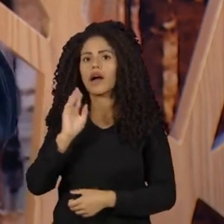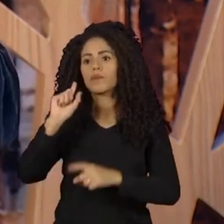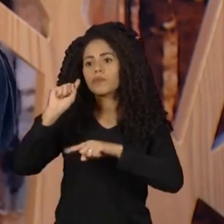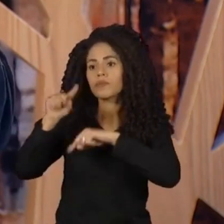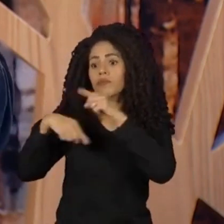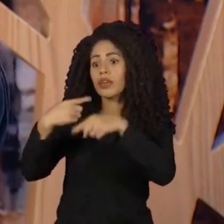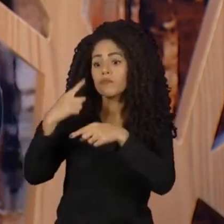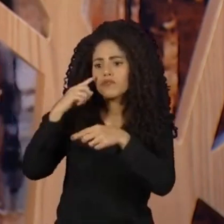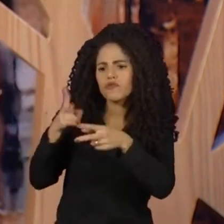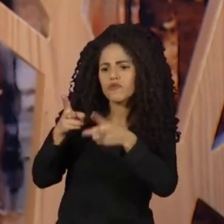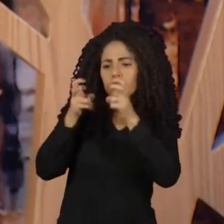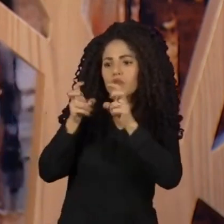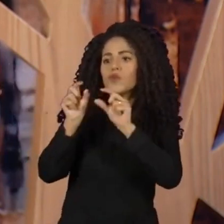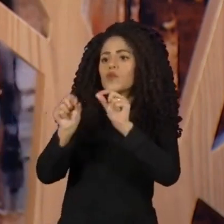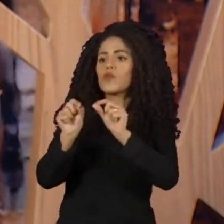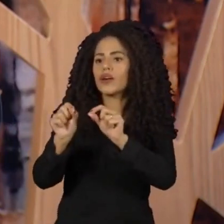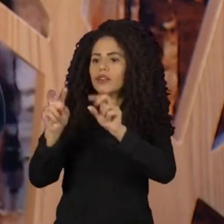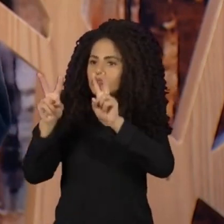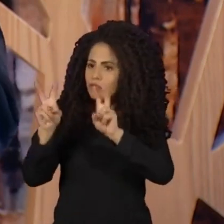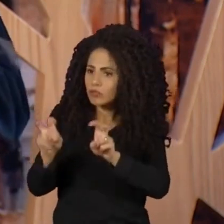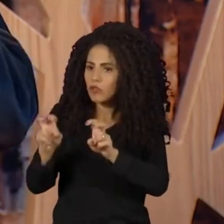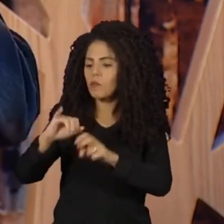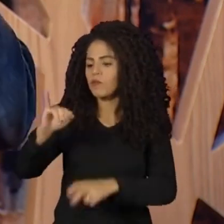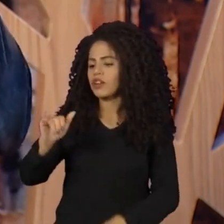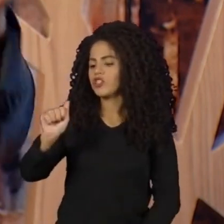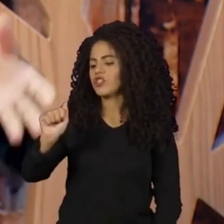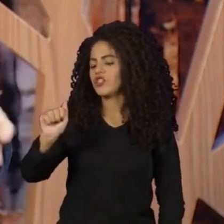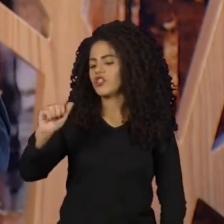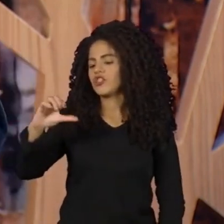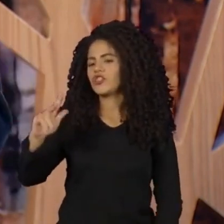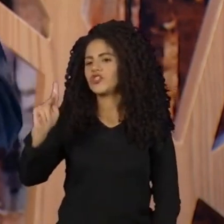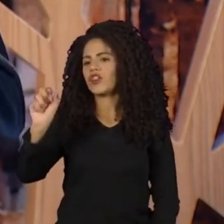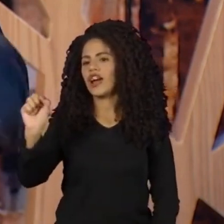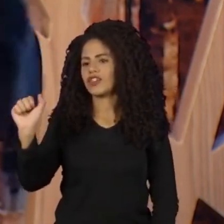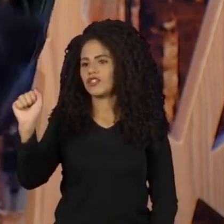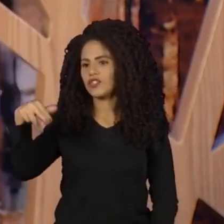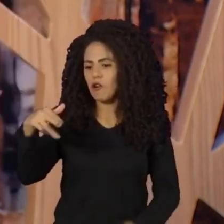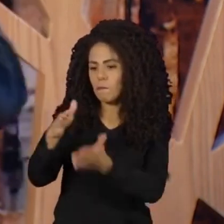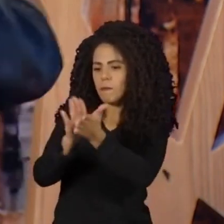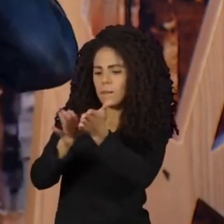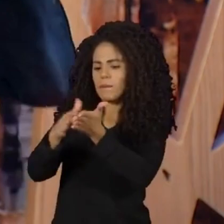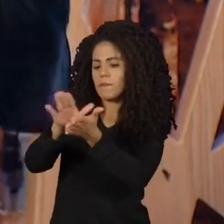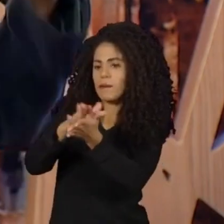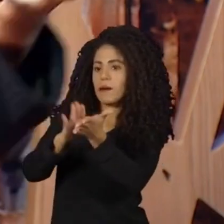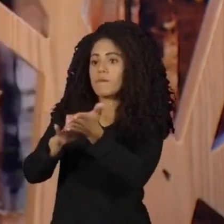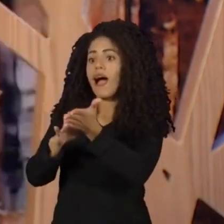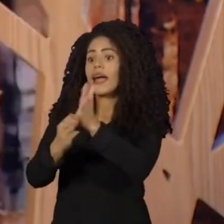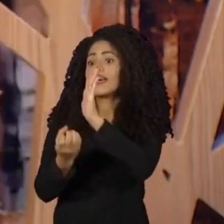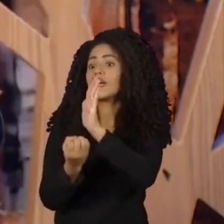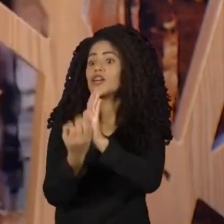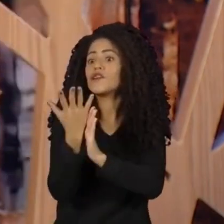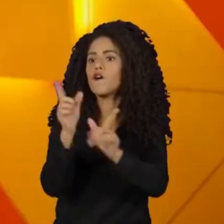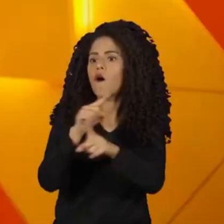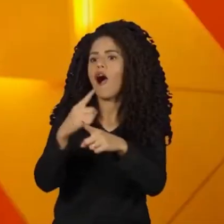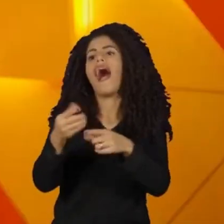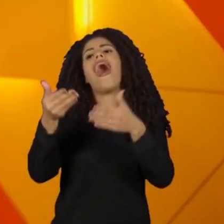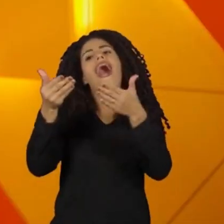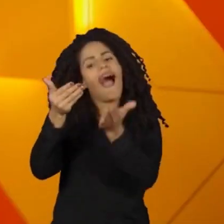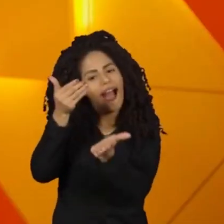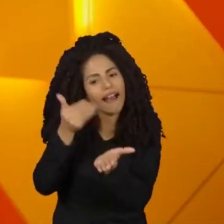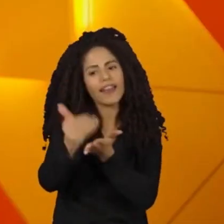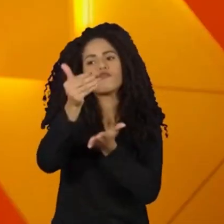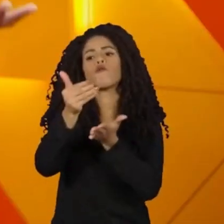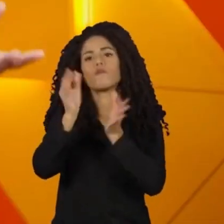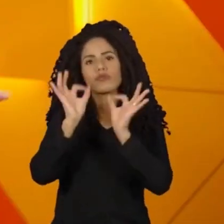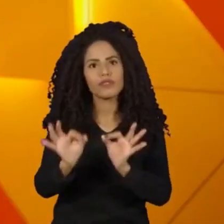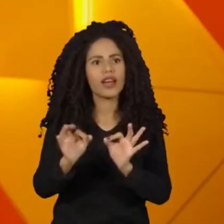viu aí na matéria falando sobre Jackson do Pandeiro quando ele citou a história do samba rock que acabou dando uma criando